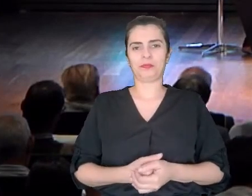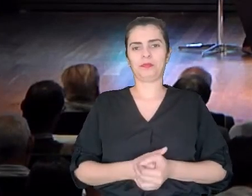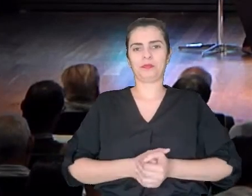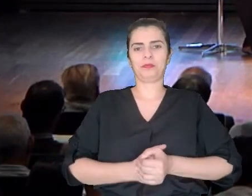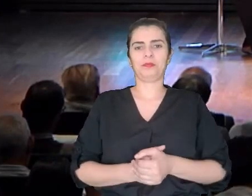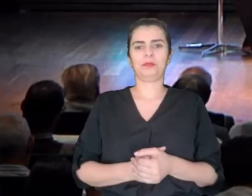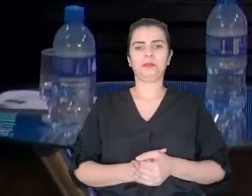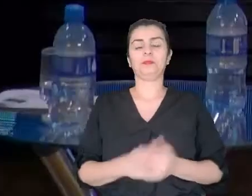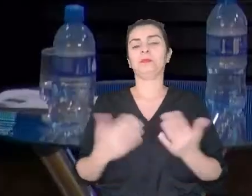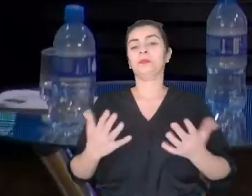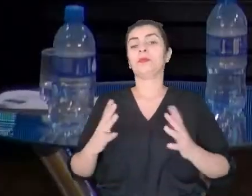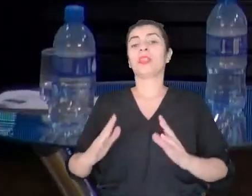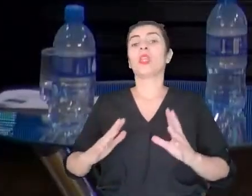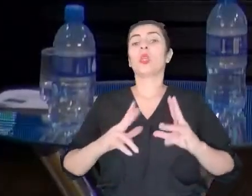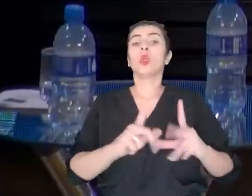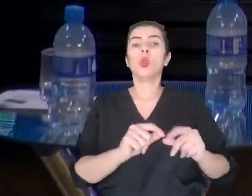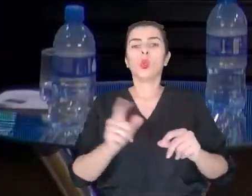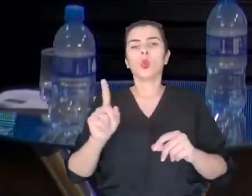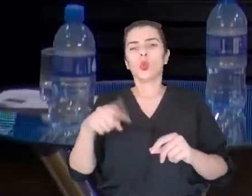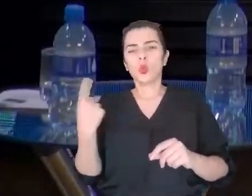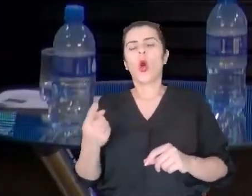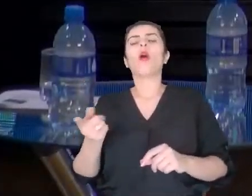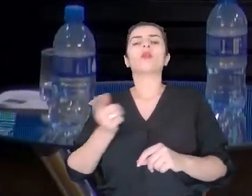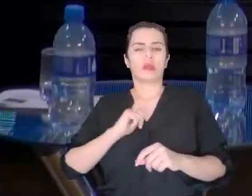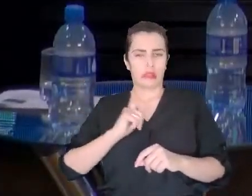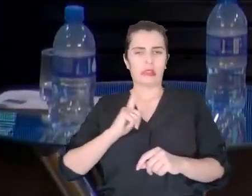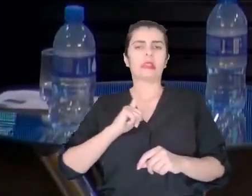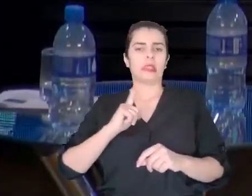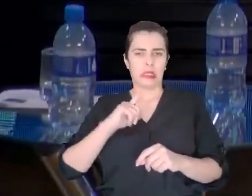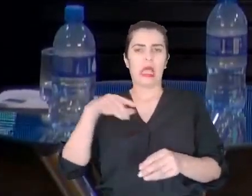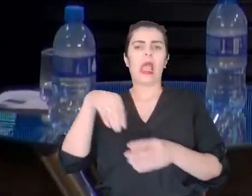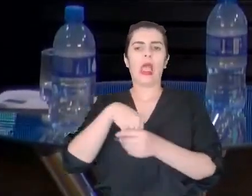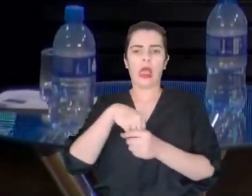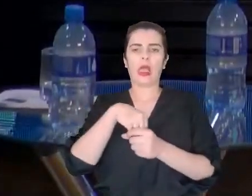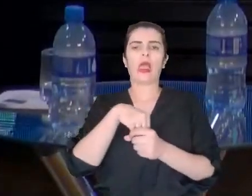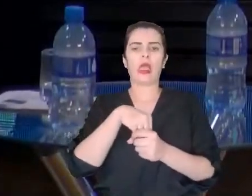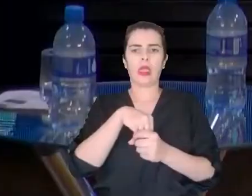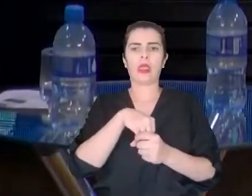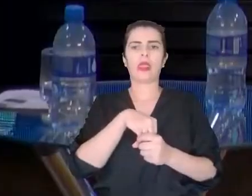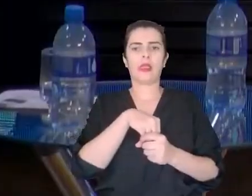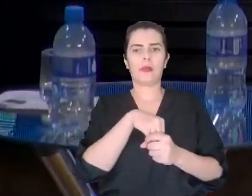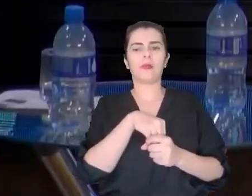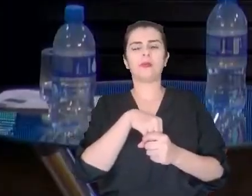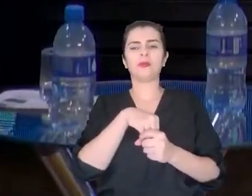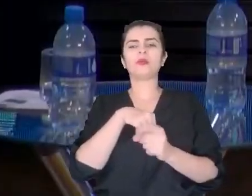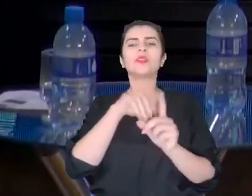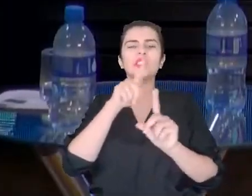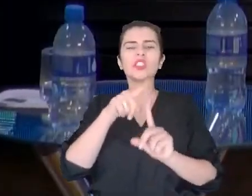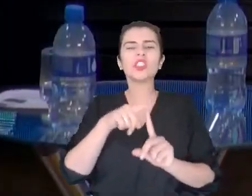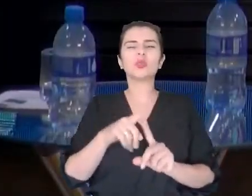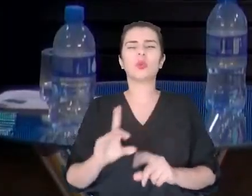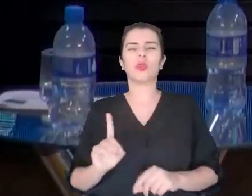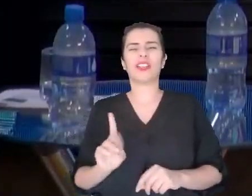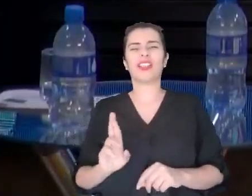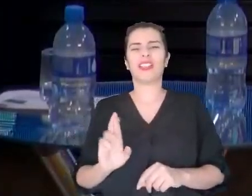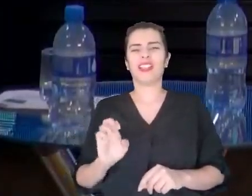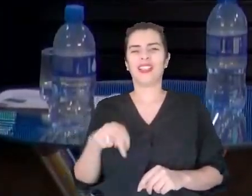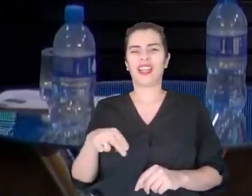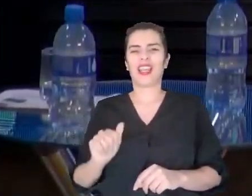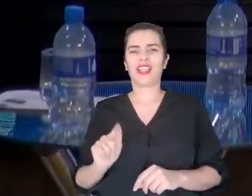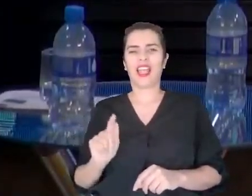Todas essas nossas estruturas contam com dispositivos de drenagem interna.